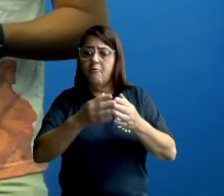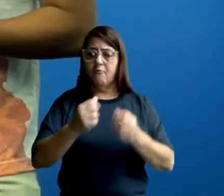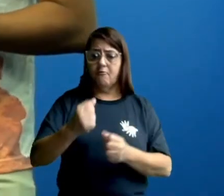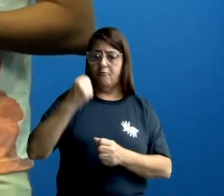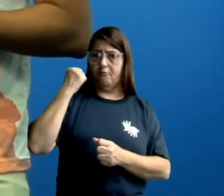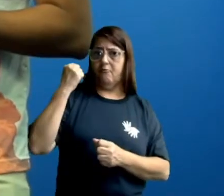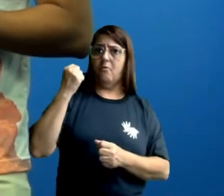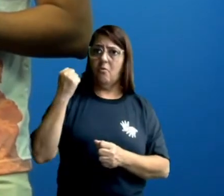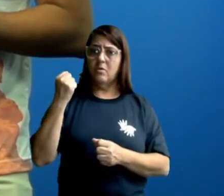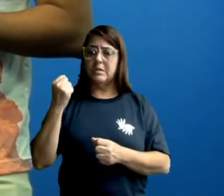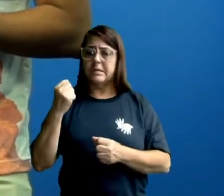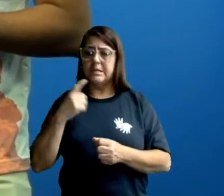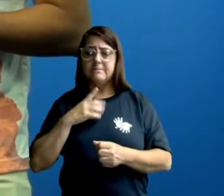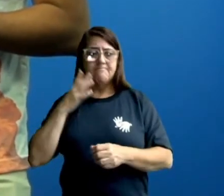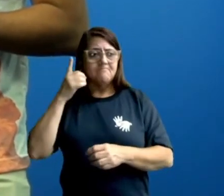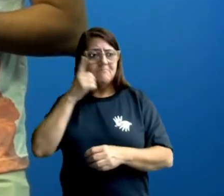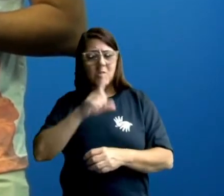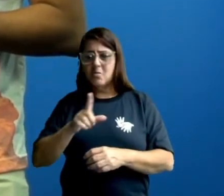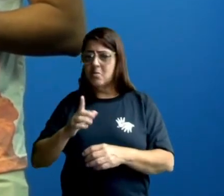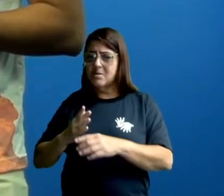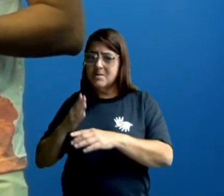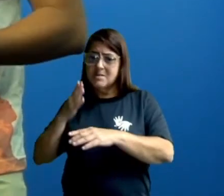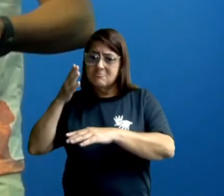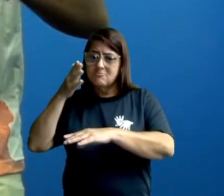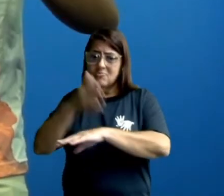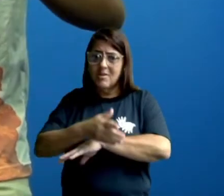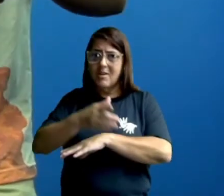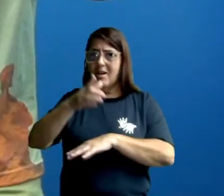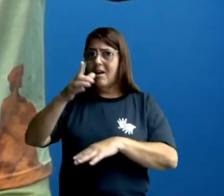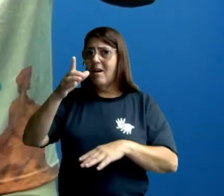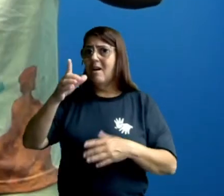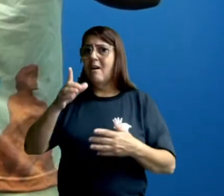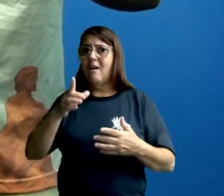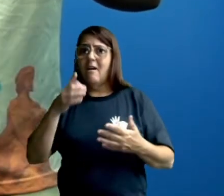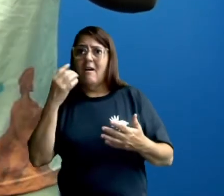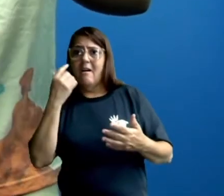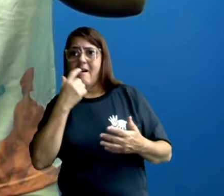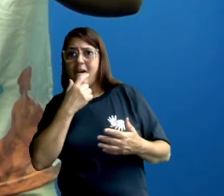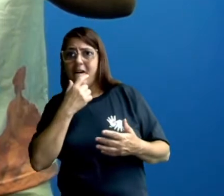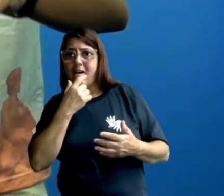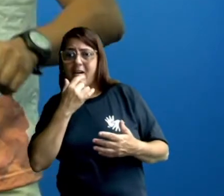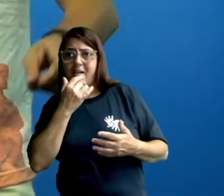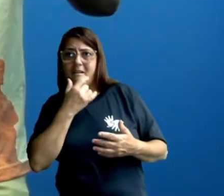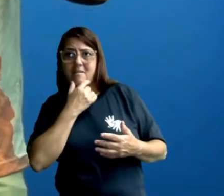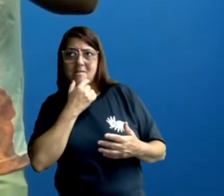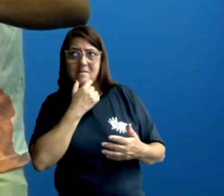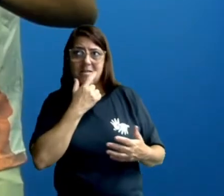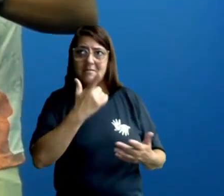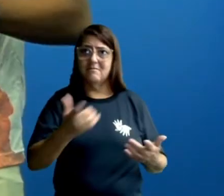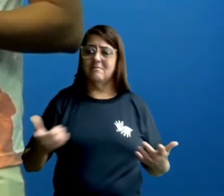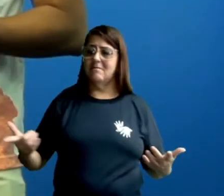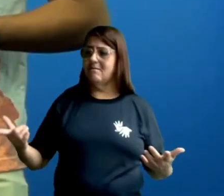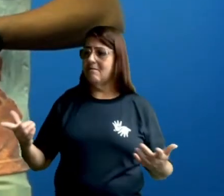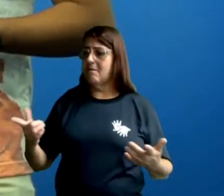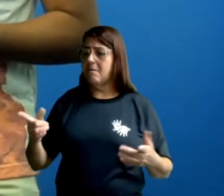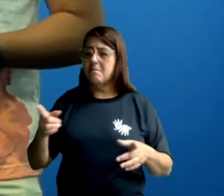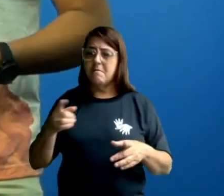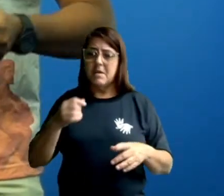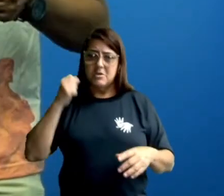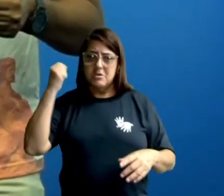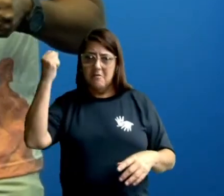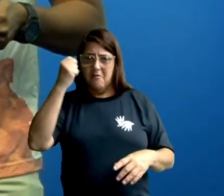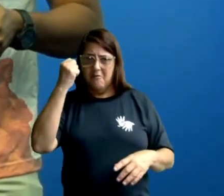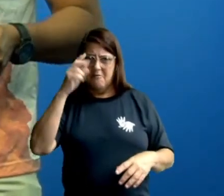fazer para se chegar à Inglaterra, a não ser por ar ou por água, mas a Inglaterra tinha uma